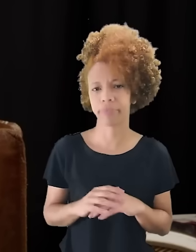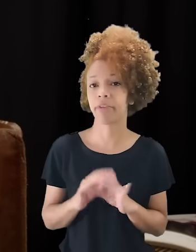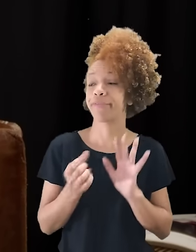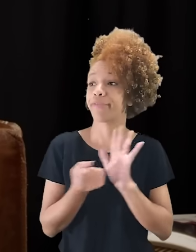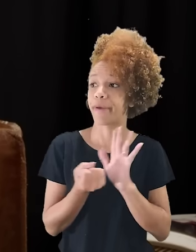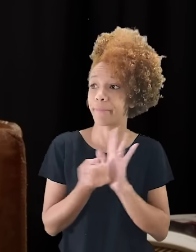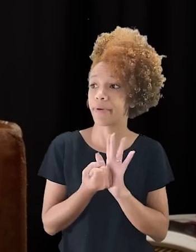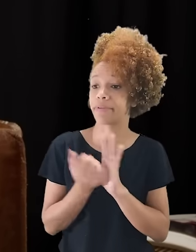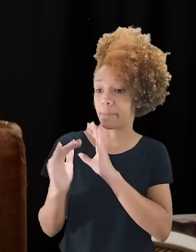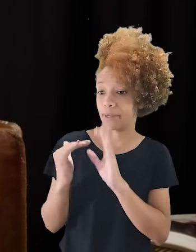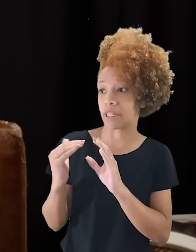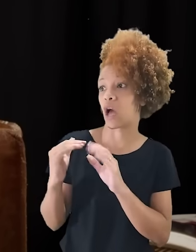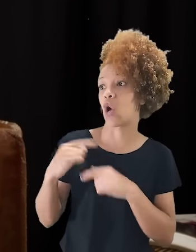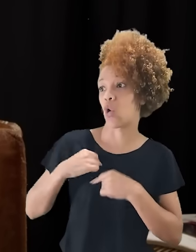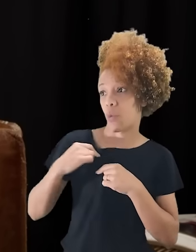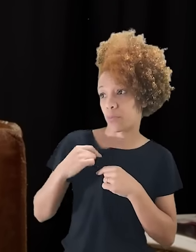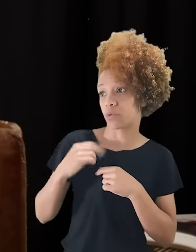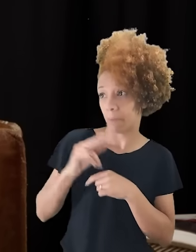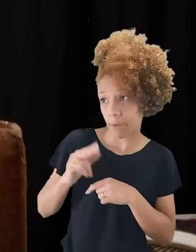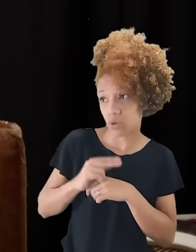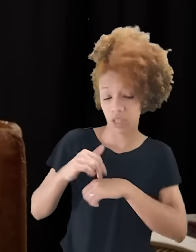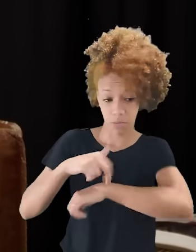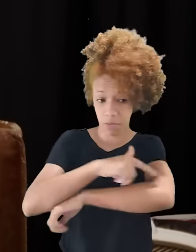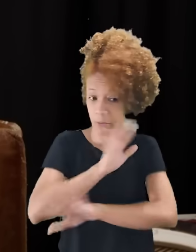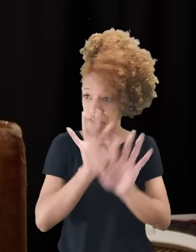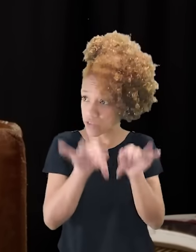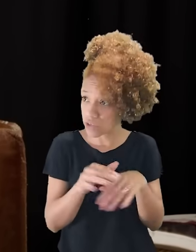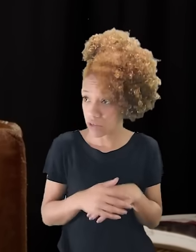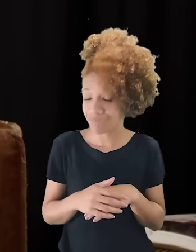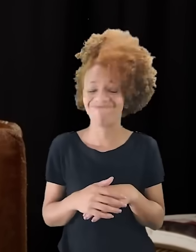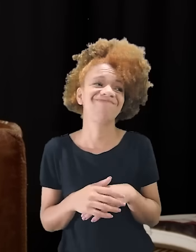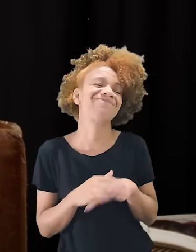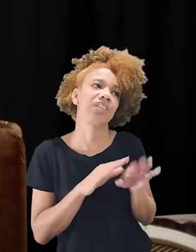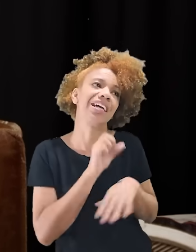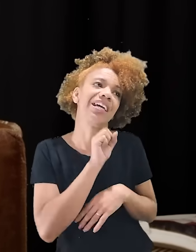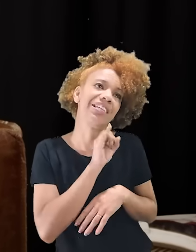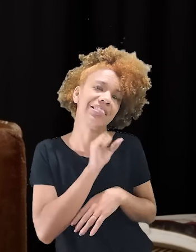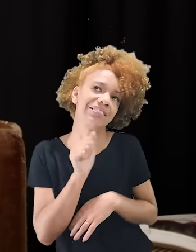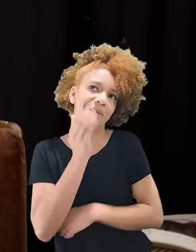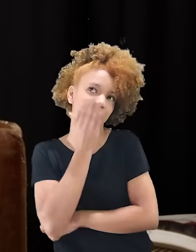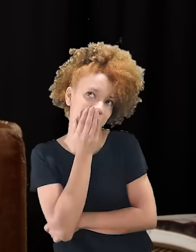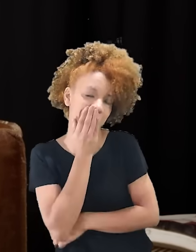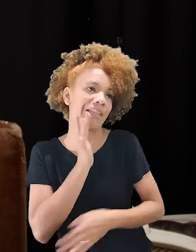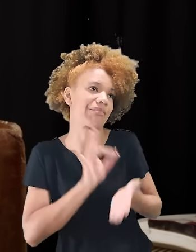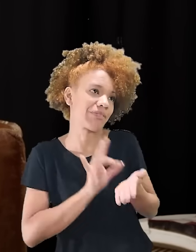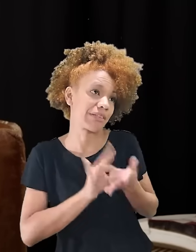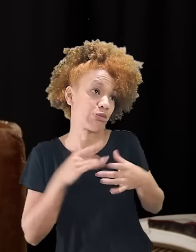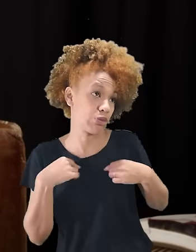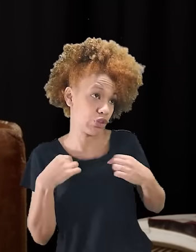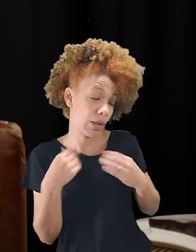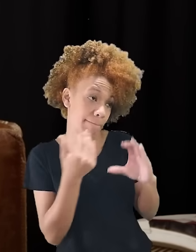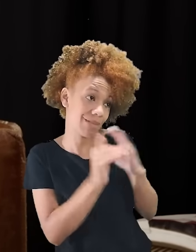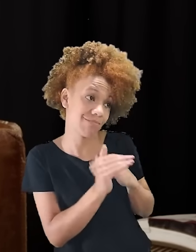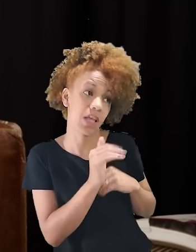essa marca aqui é me mandar uma roupa para eu usar no desfile deles para fechar o Fashion Week falou assim aí Então na verdade o look que a gente vai mandar que